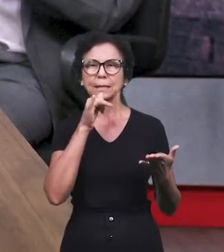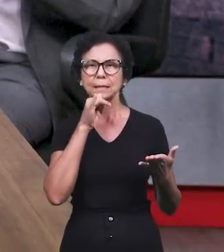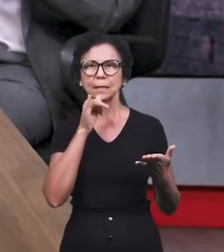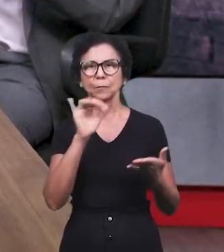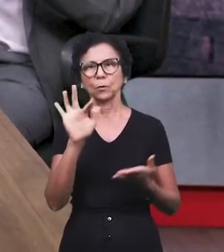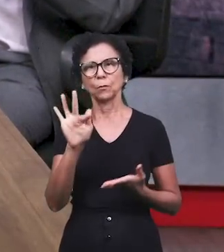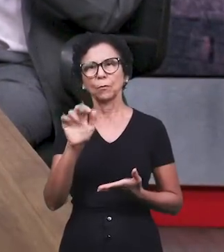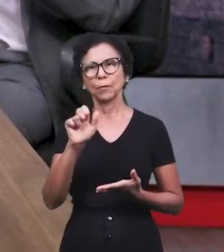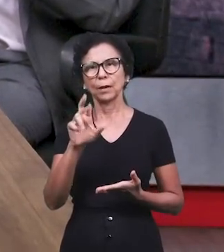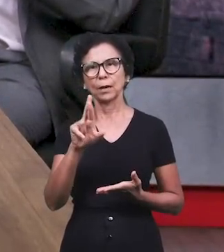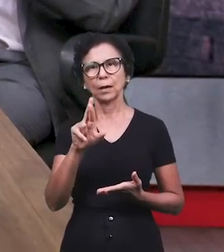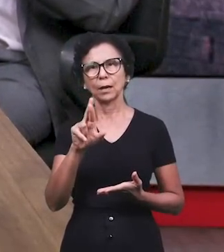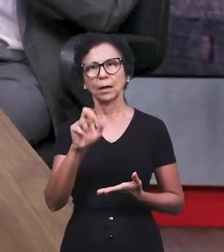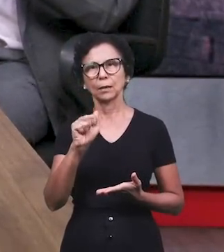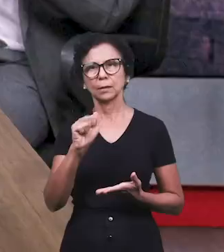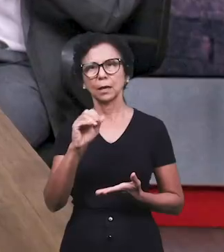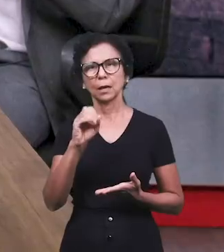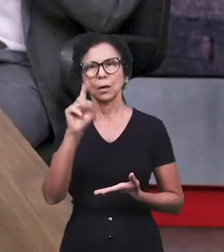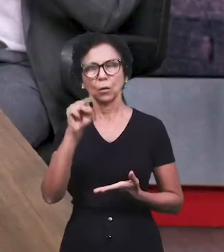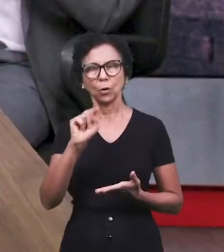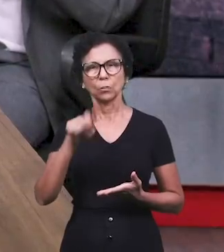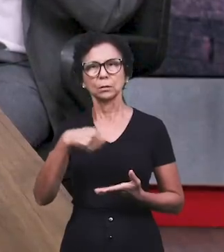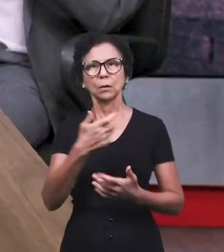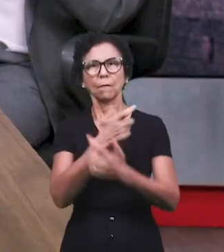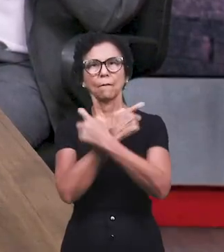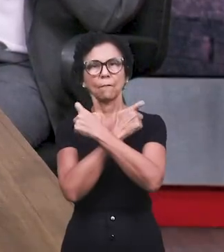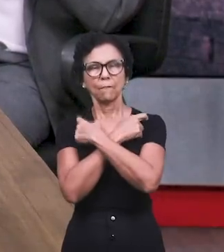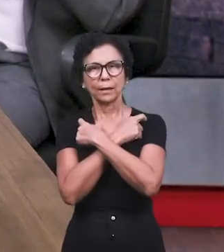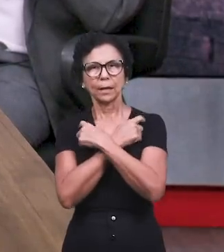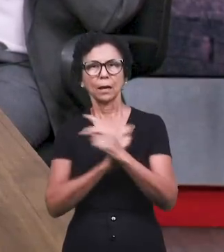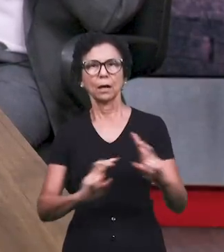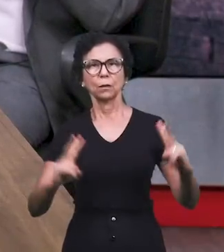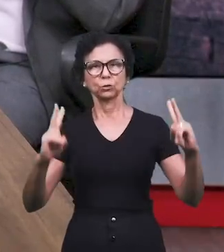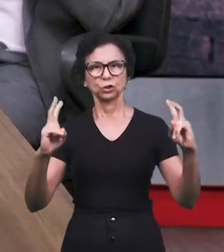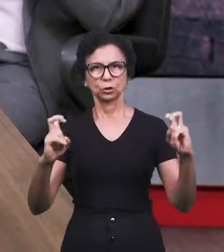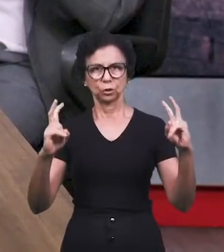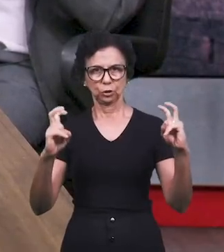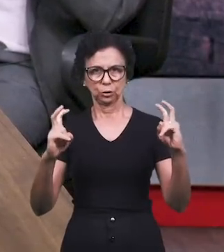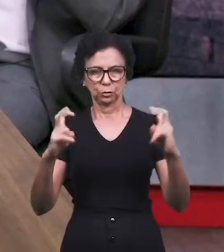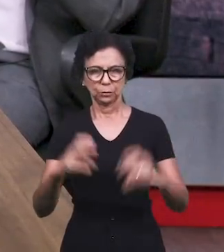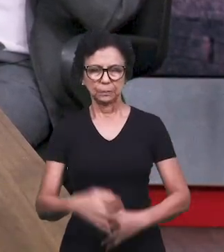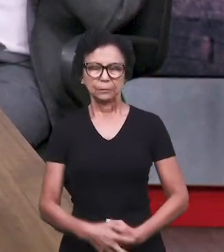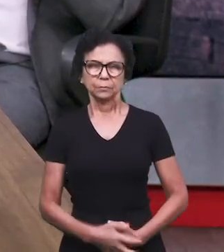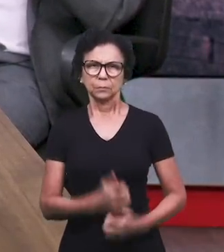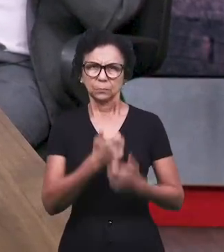César, era o título da dinastia, né? Mas depois de Otávio,